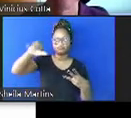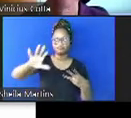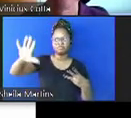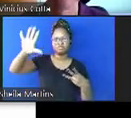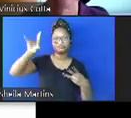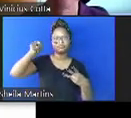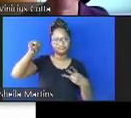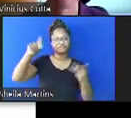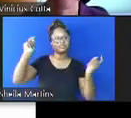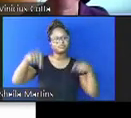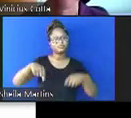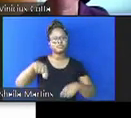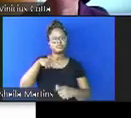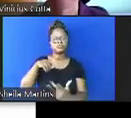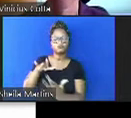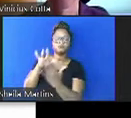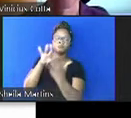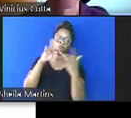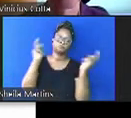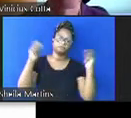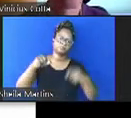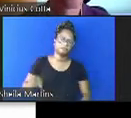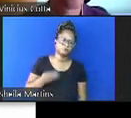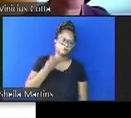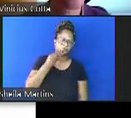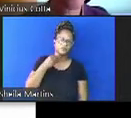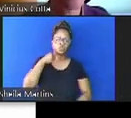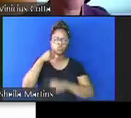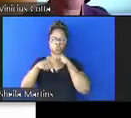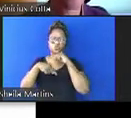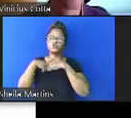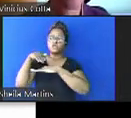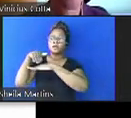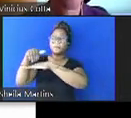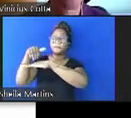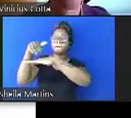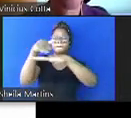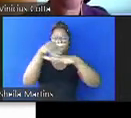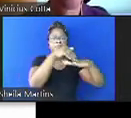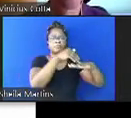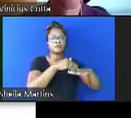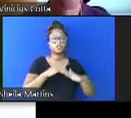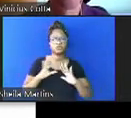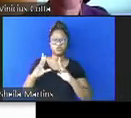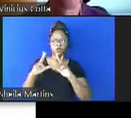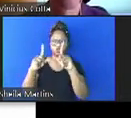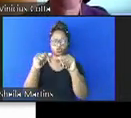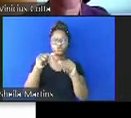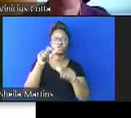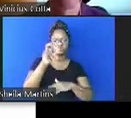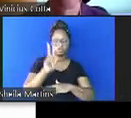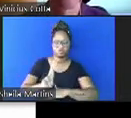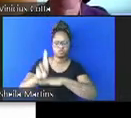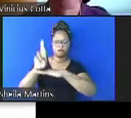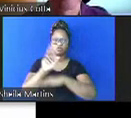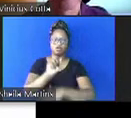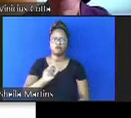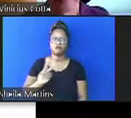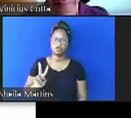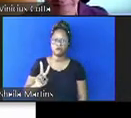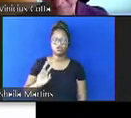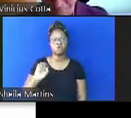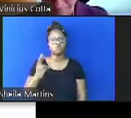aí uma grande oportunidade de tirar dúvidas, de fazer perguntas para todos os embaixadores da Fundação ou para qualquer